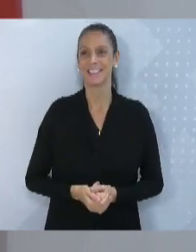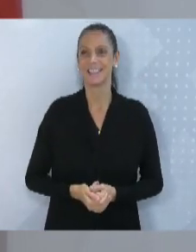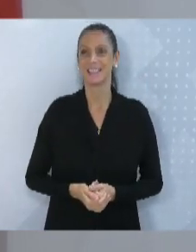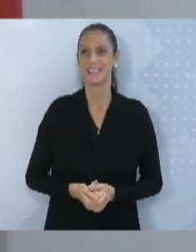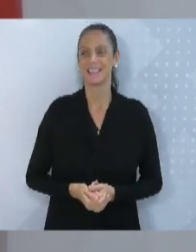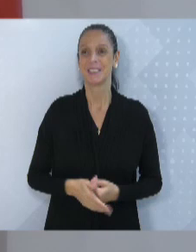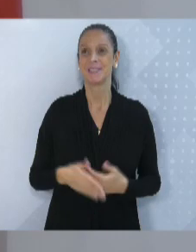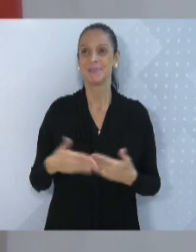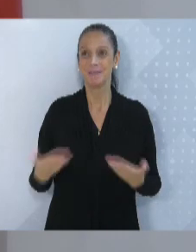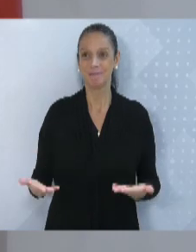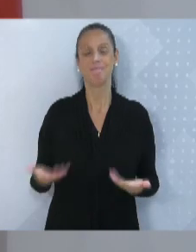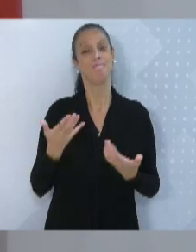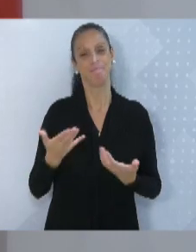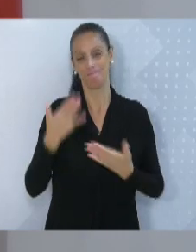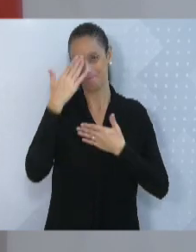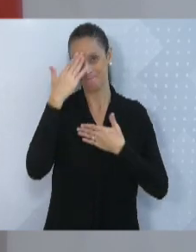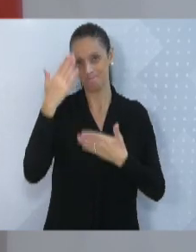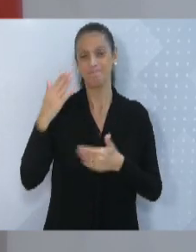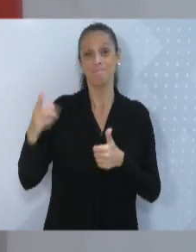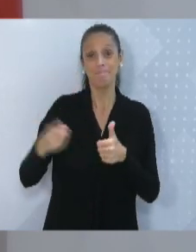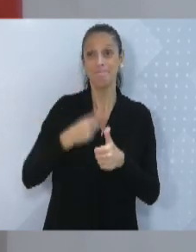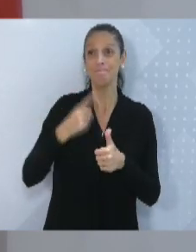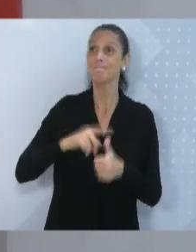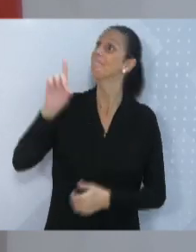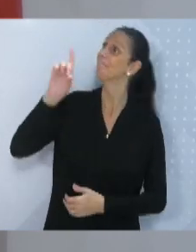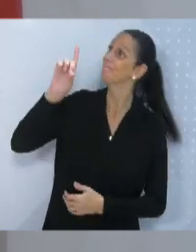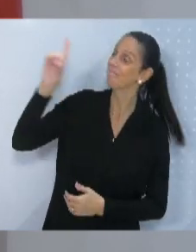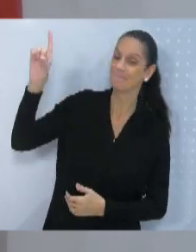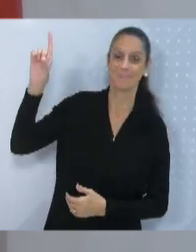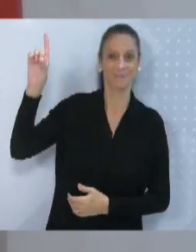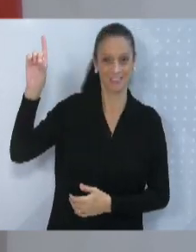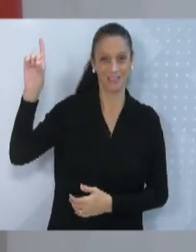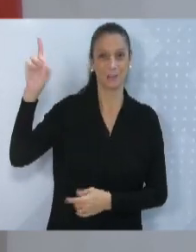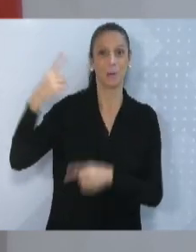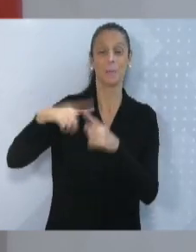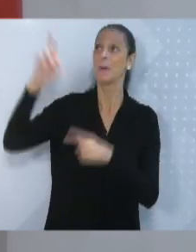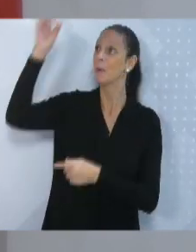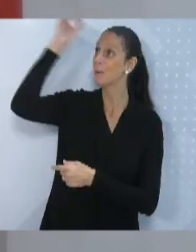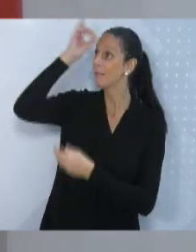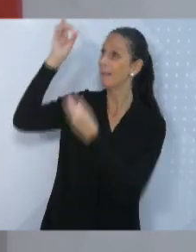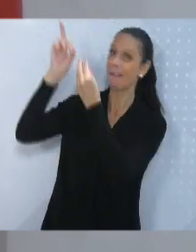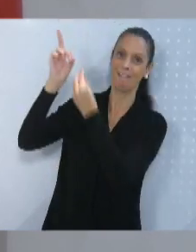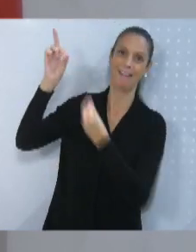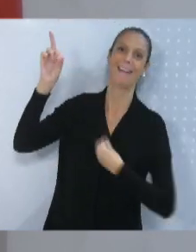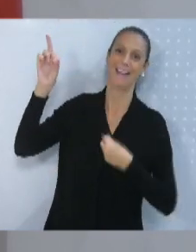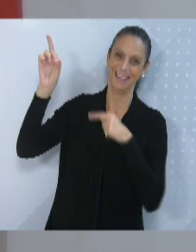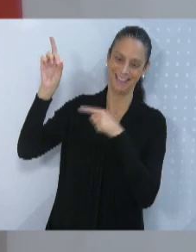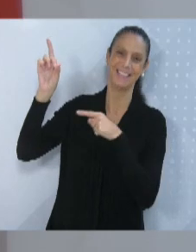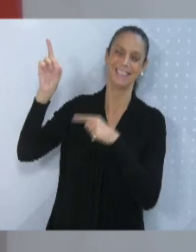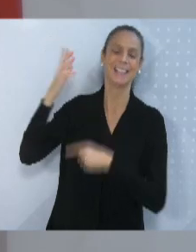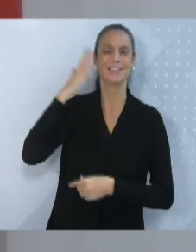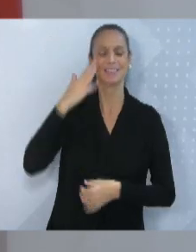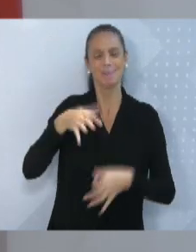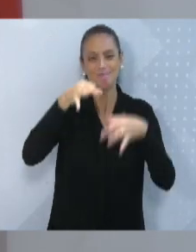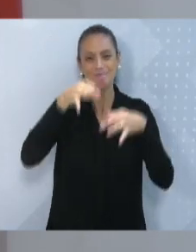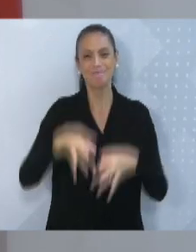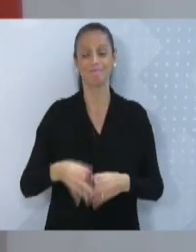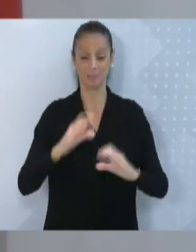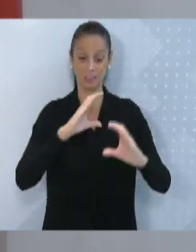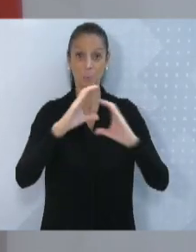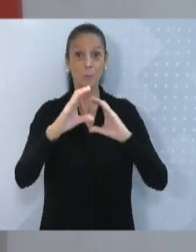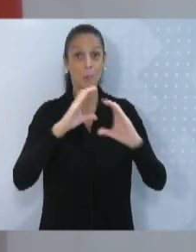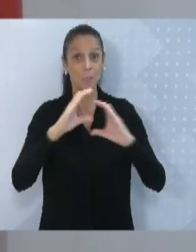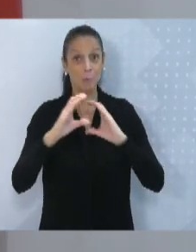gente eu quero agradecer a Deus primeiramente né porque todo Dom é concedido por ele né eu tenho certeza que a comunicação